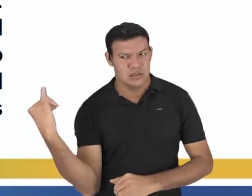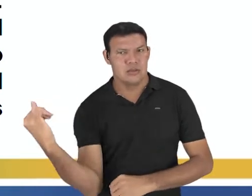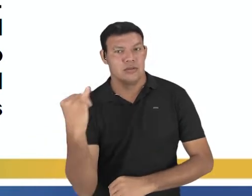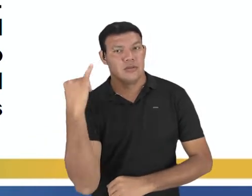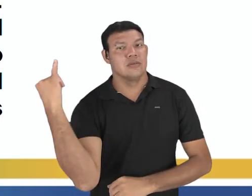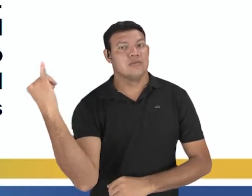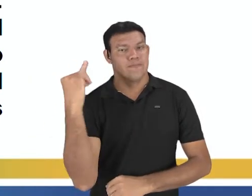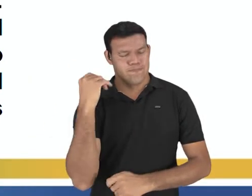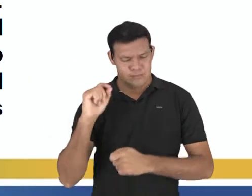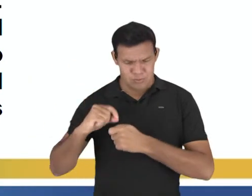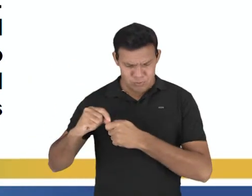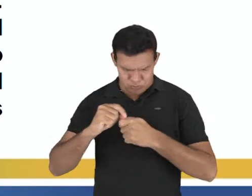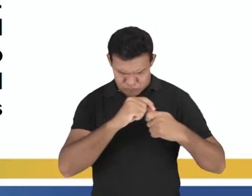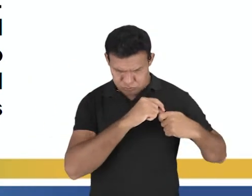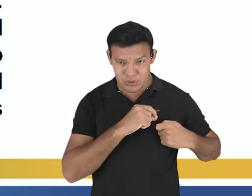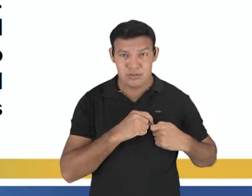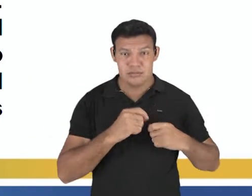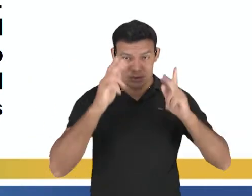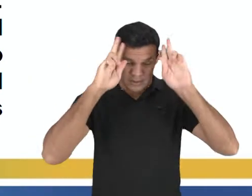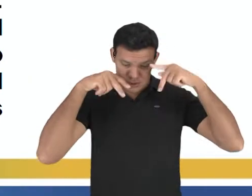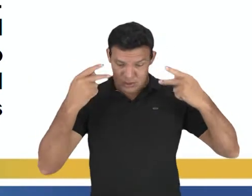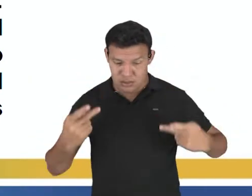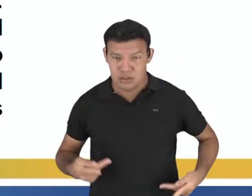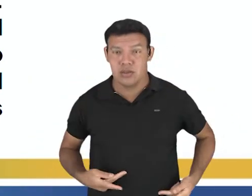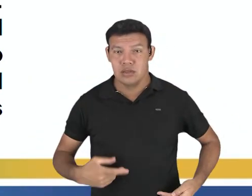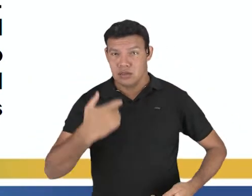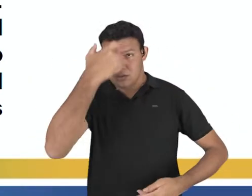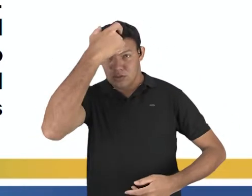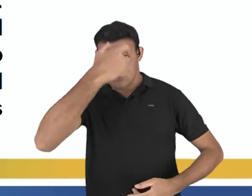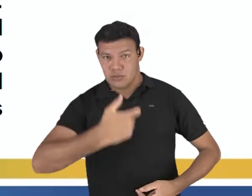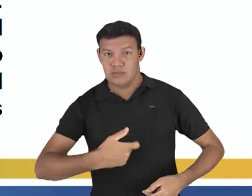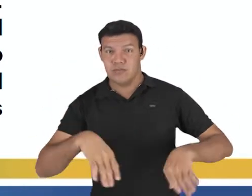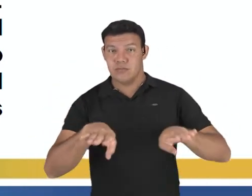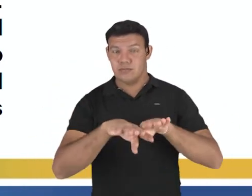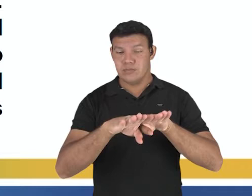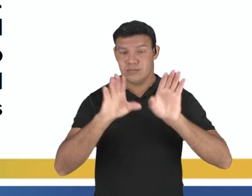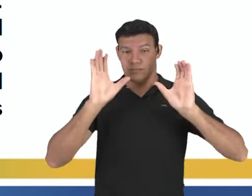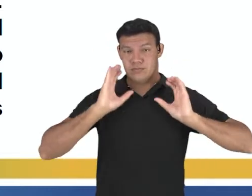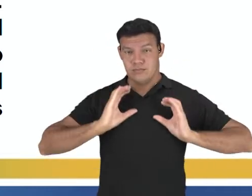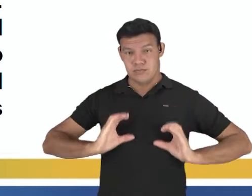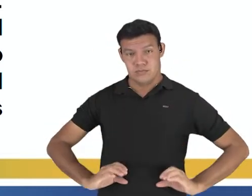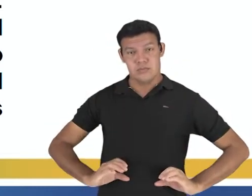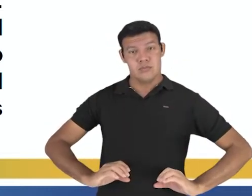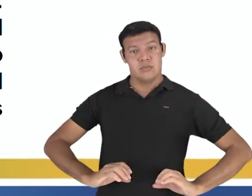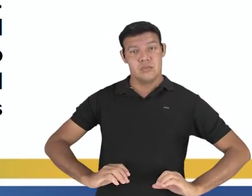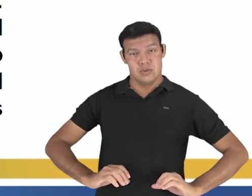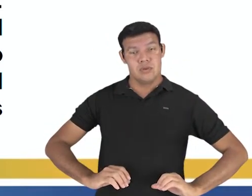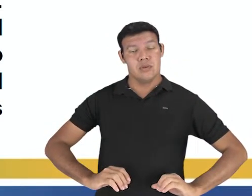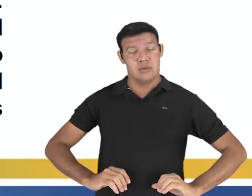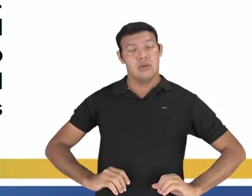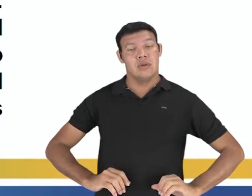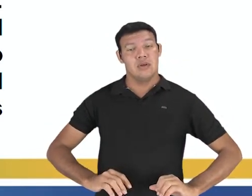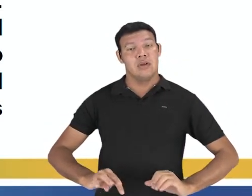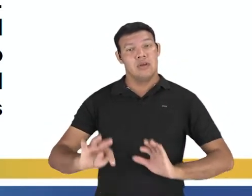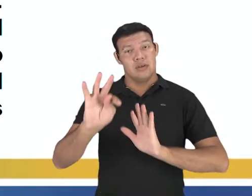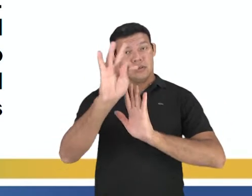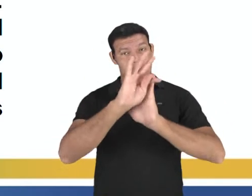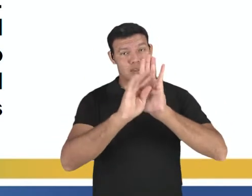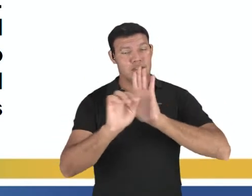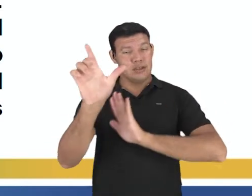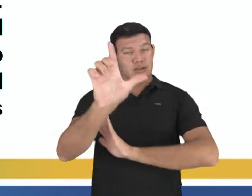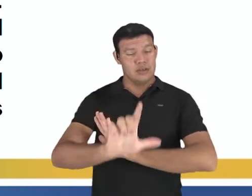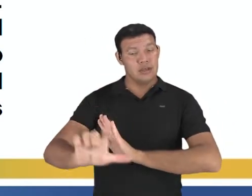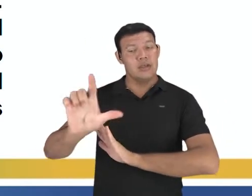na construção do homem, do sujeito e do cidadão. Por meio do texto literário, é possível compreender a